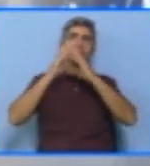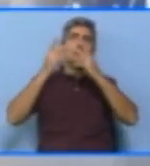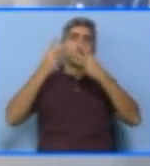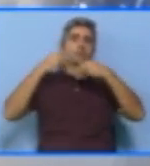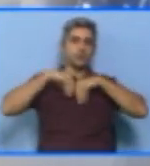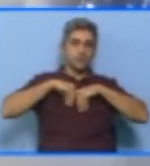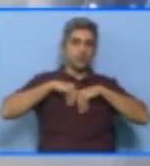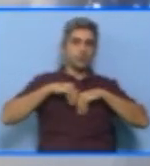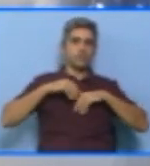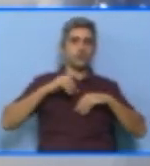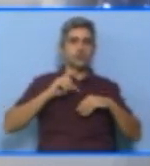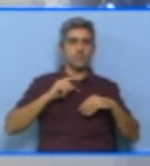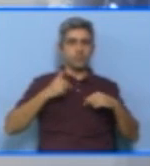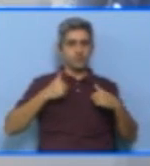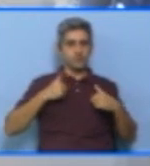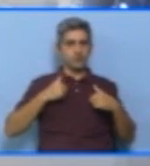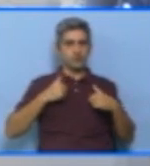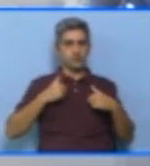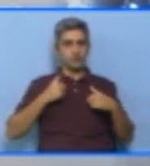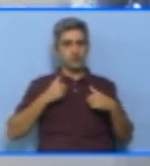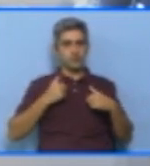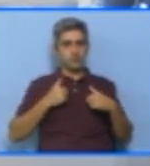significou exatamente a sua